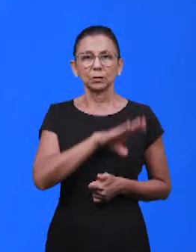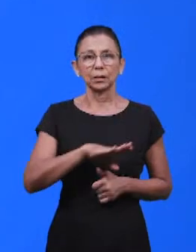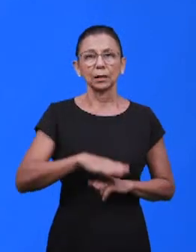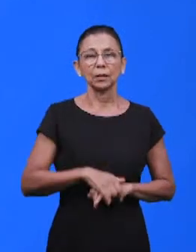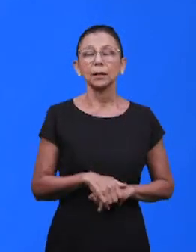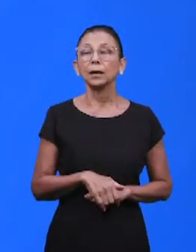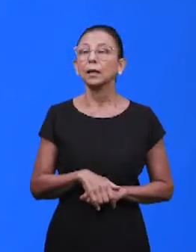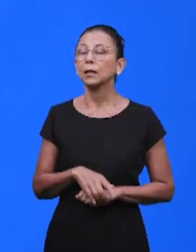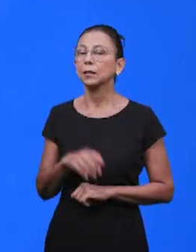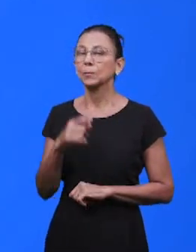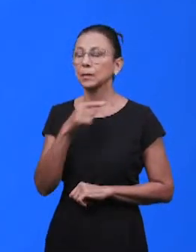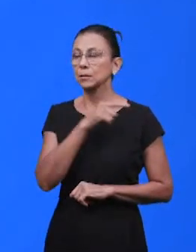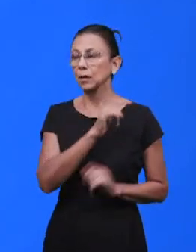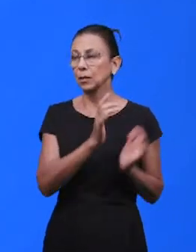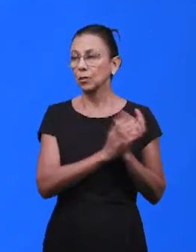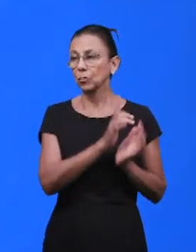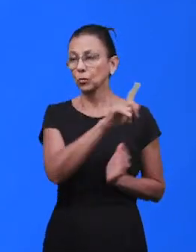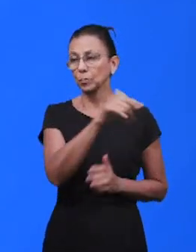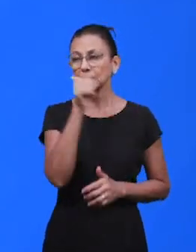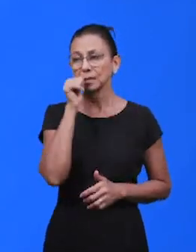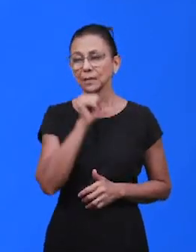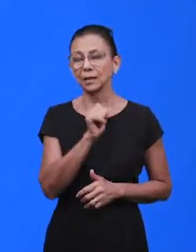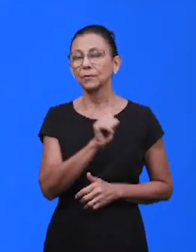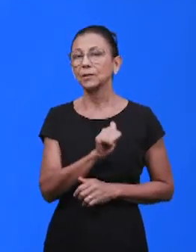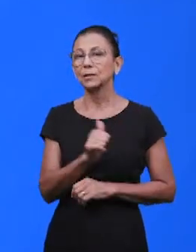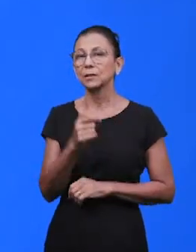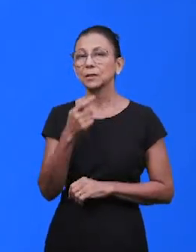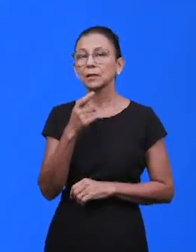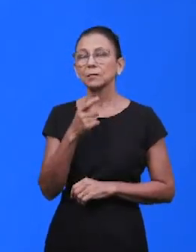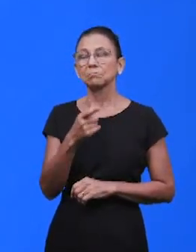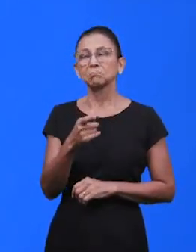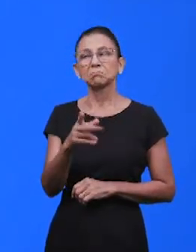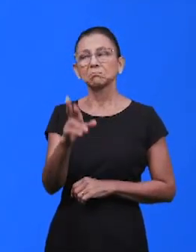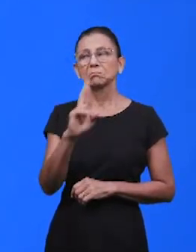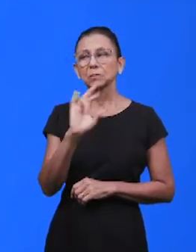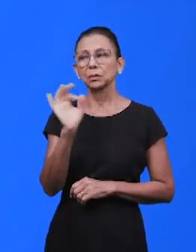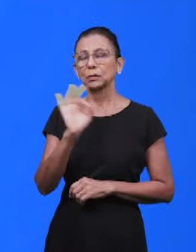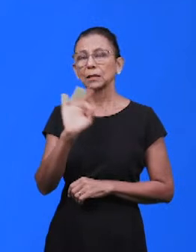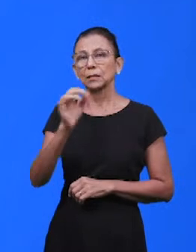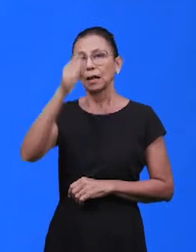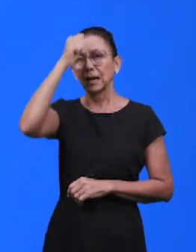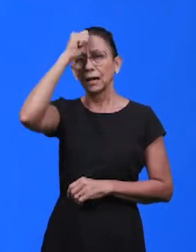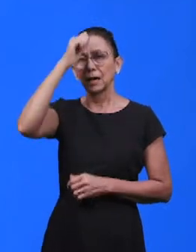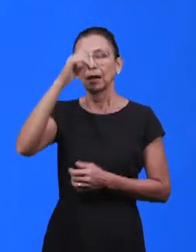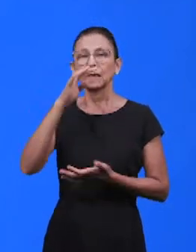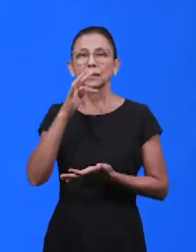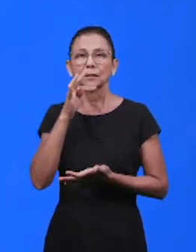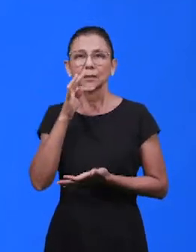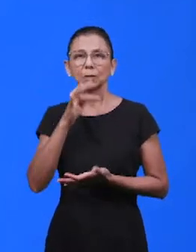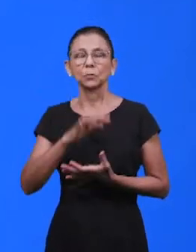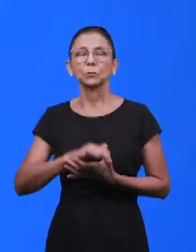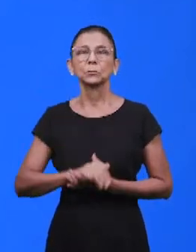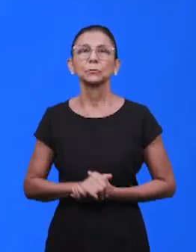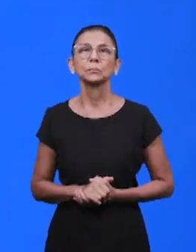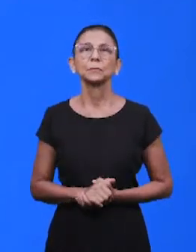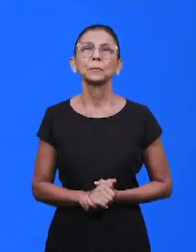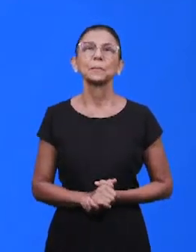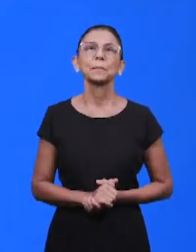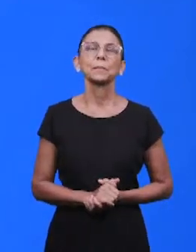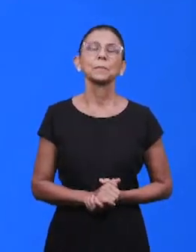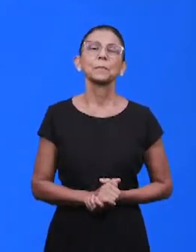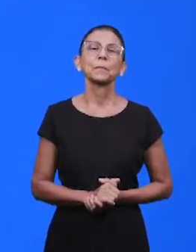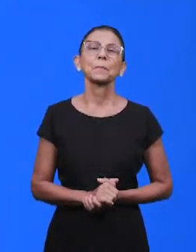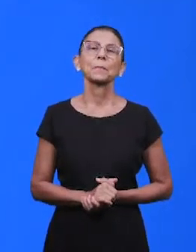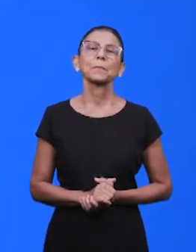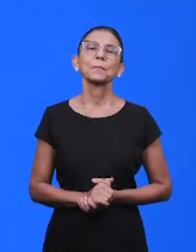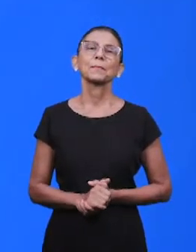seu comentário sobre os ateus é interessante, porque na verdade o destaque ali é para aqueles,